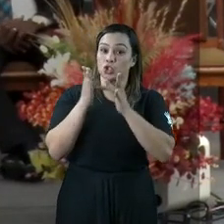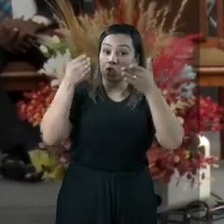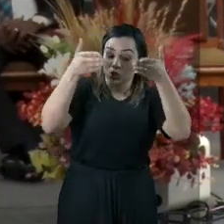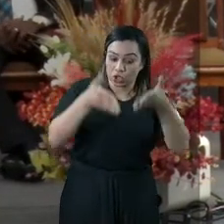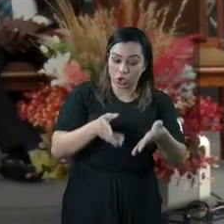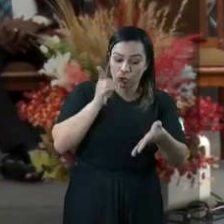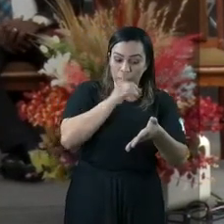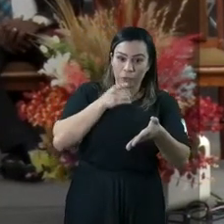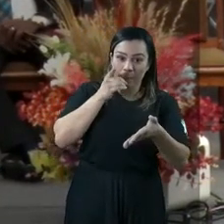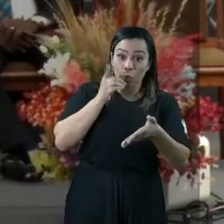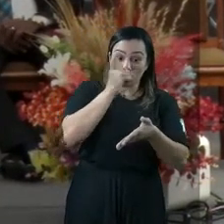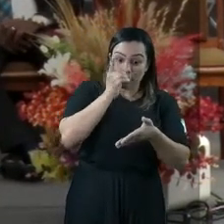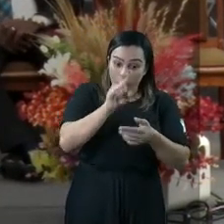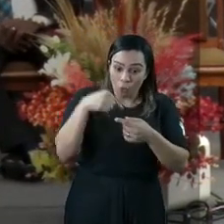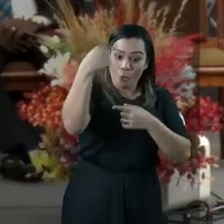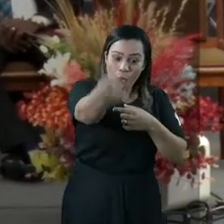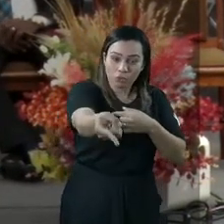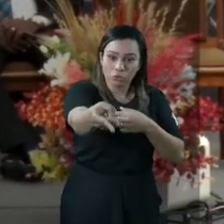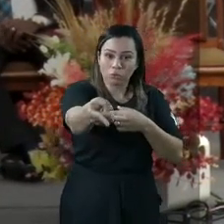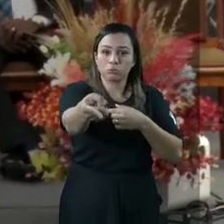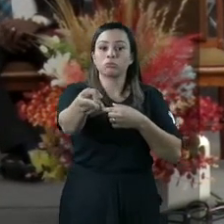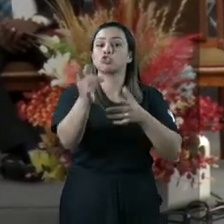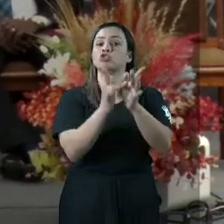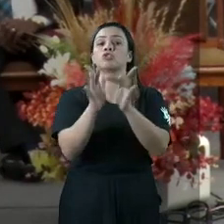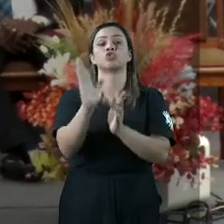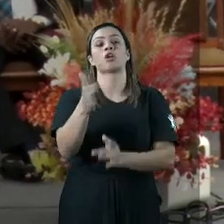aqui, e ele vai entrar na Jerusalém Celestial.